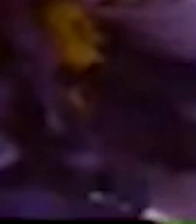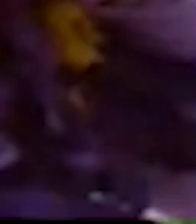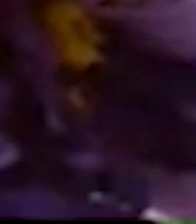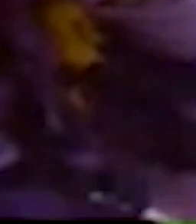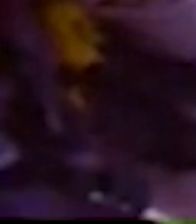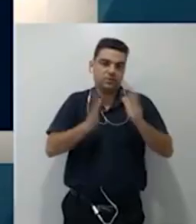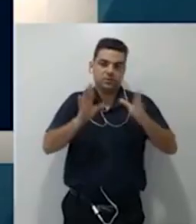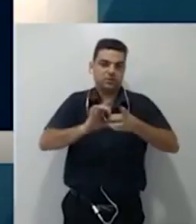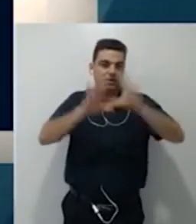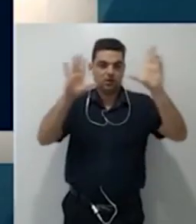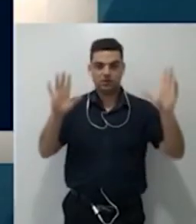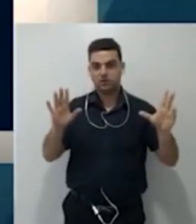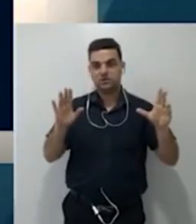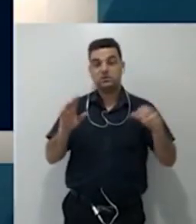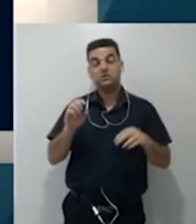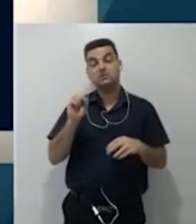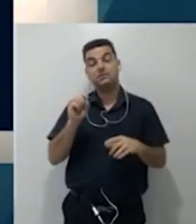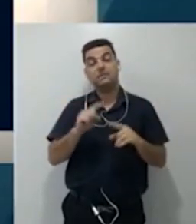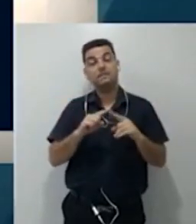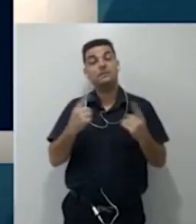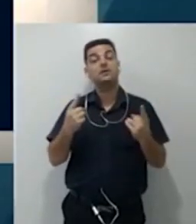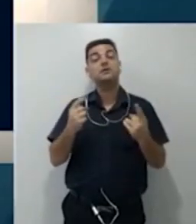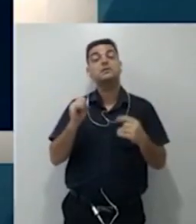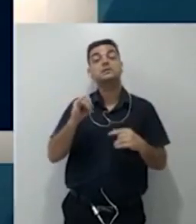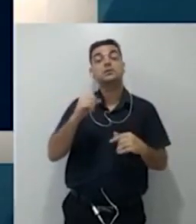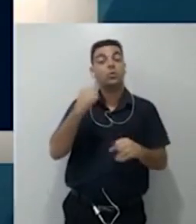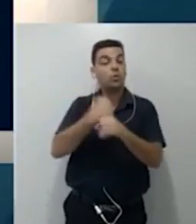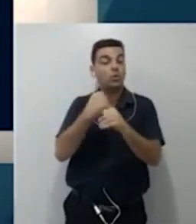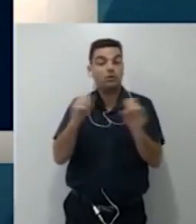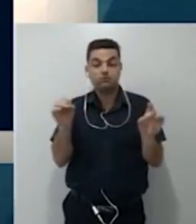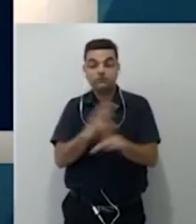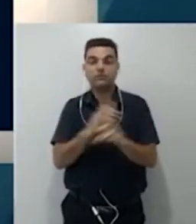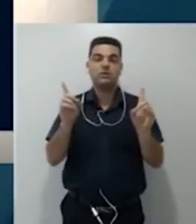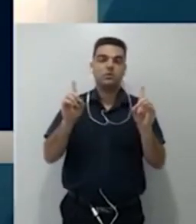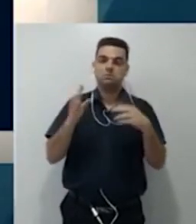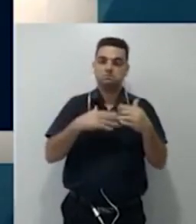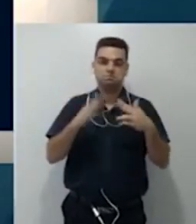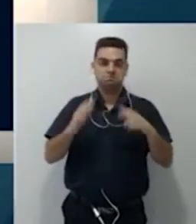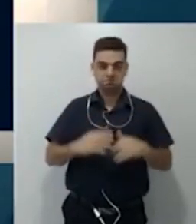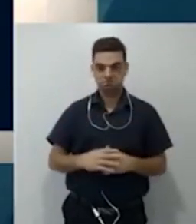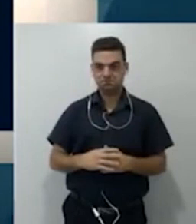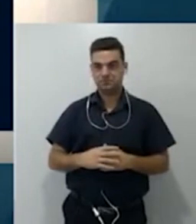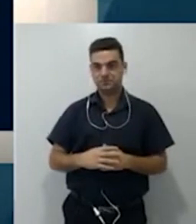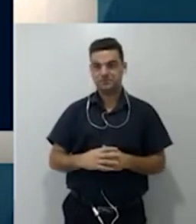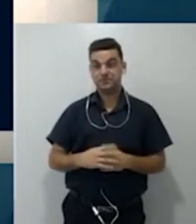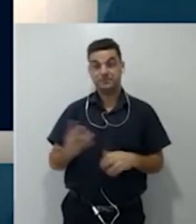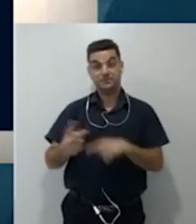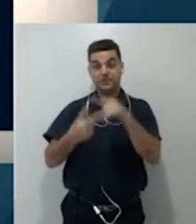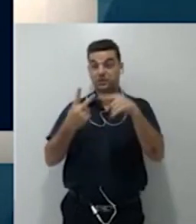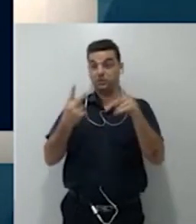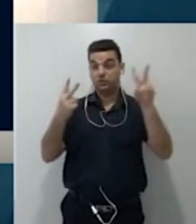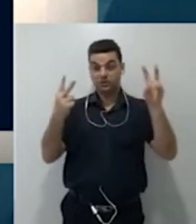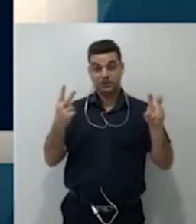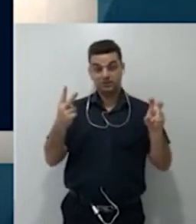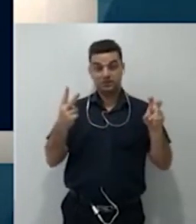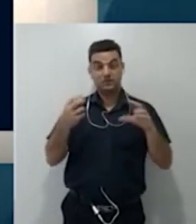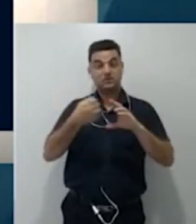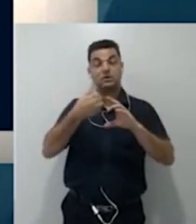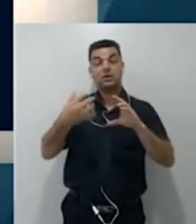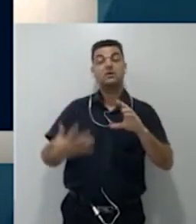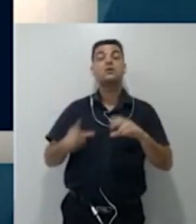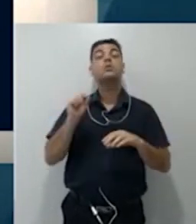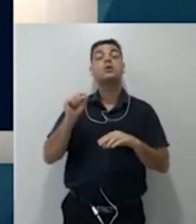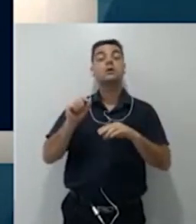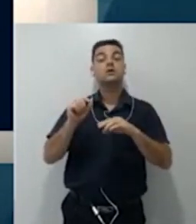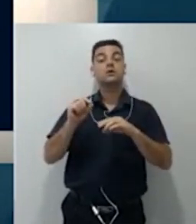por meio da qual o comprador se obriga a pagar por uma quantidade mínima especificada no contrato ainda que um insumo não